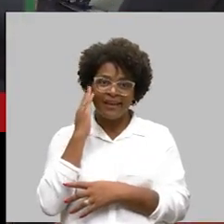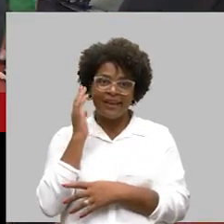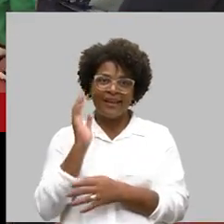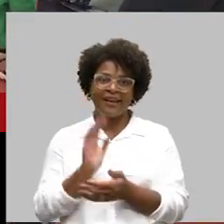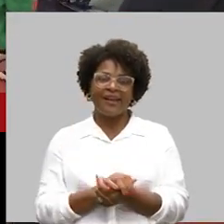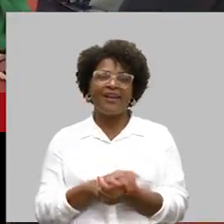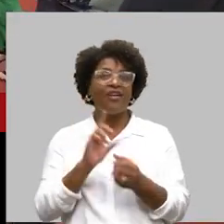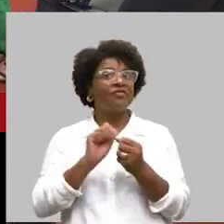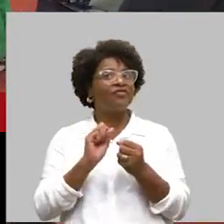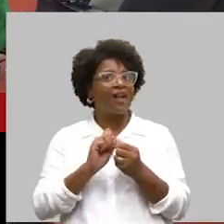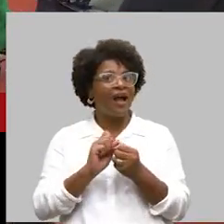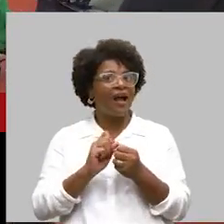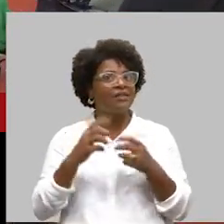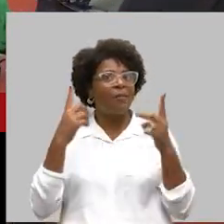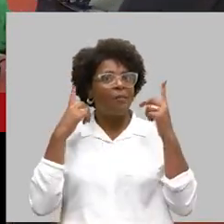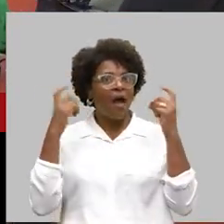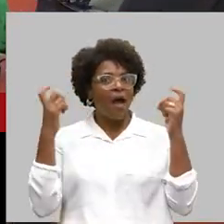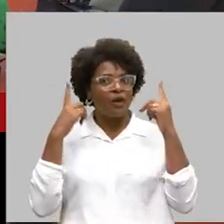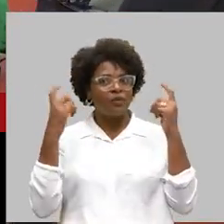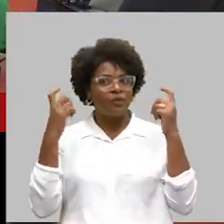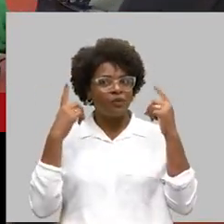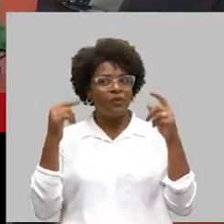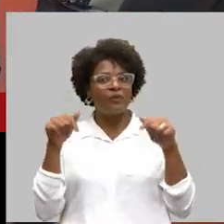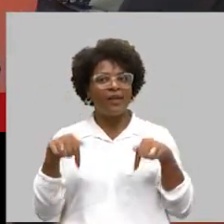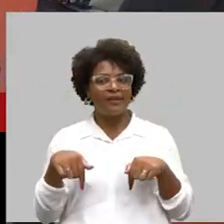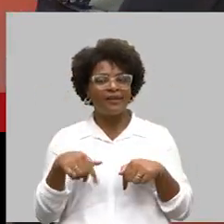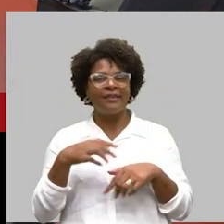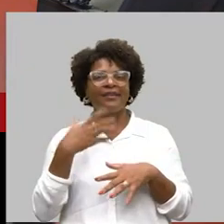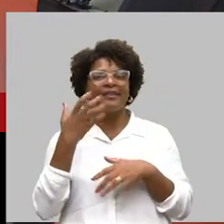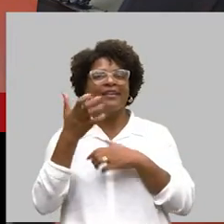barulho porque vai vir o som do